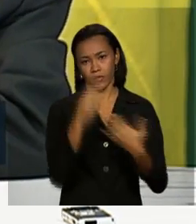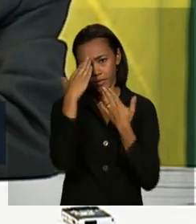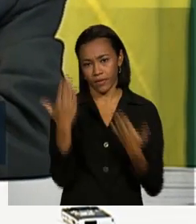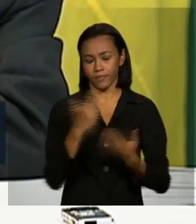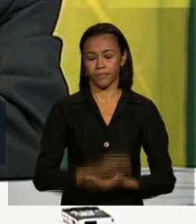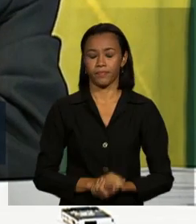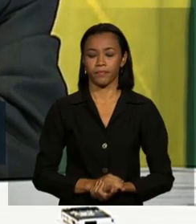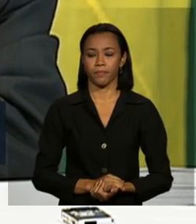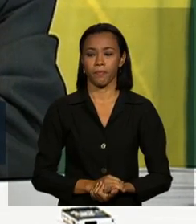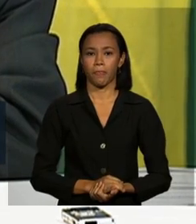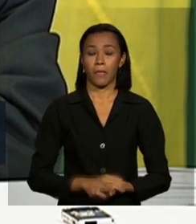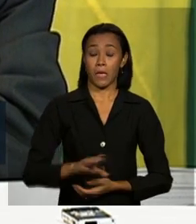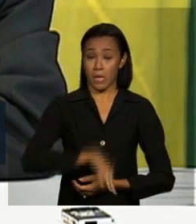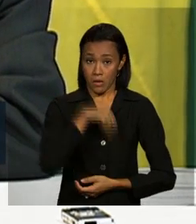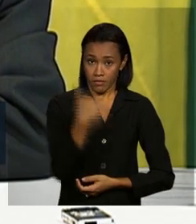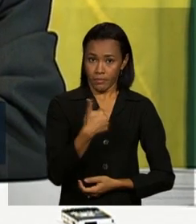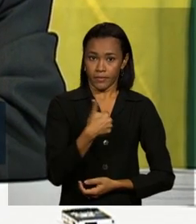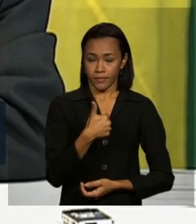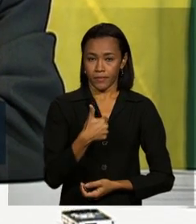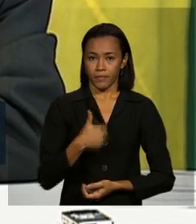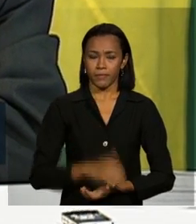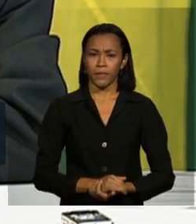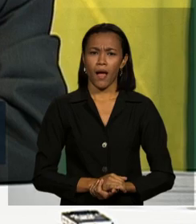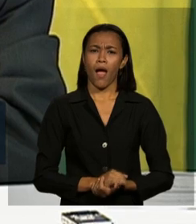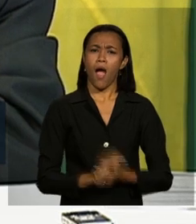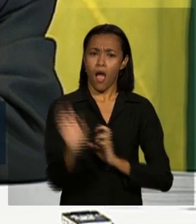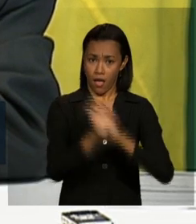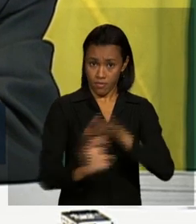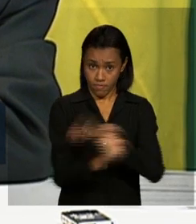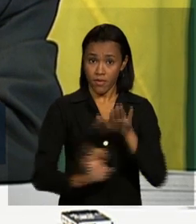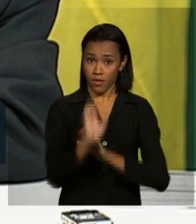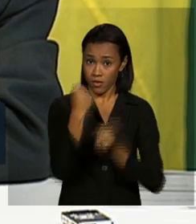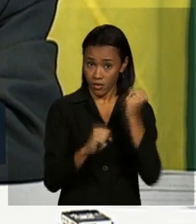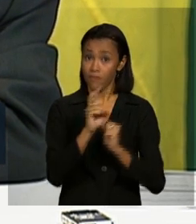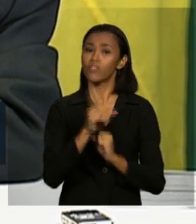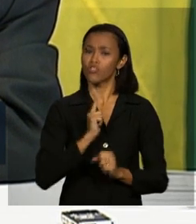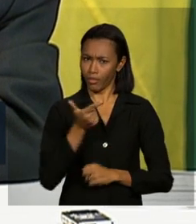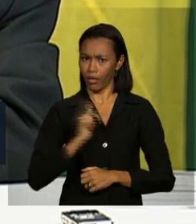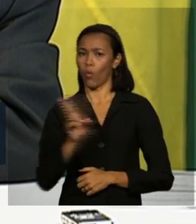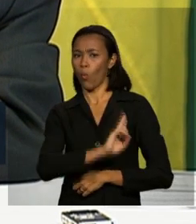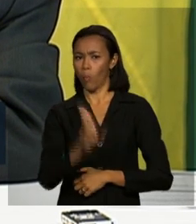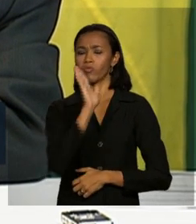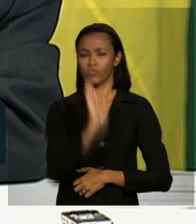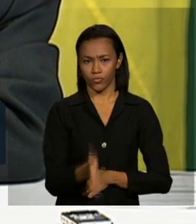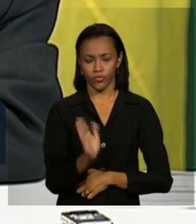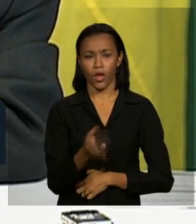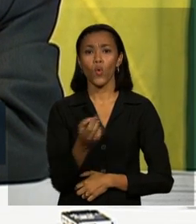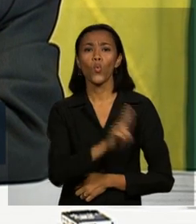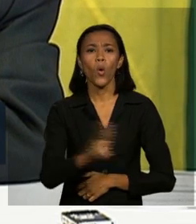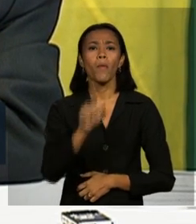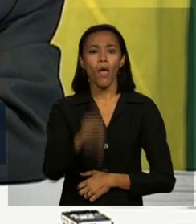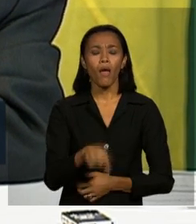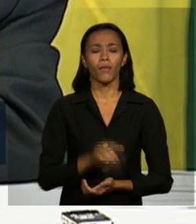tá em primeiro lugar eh a empresa já tem um nome eh e o nome